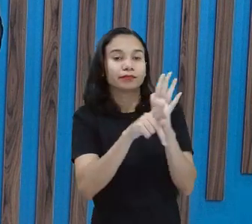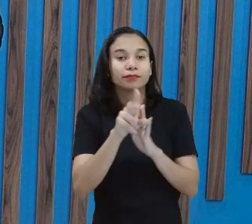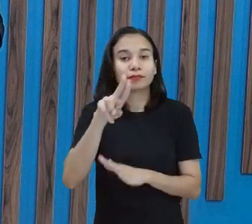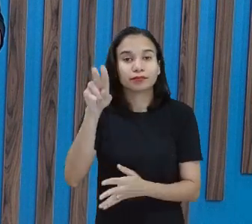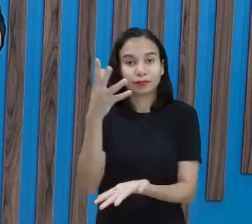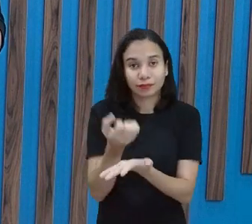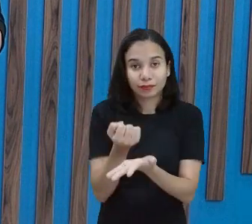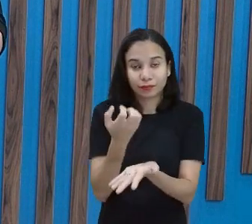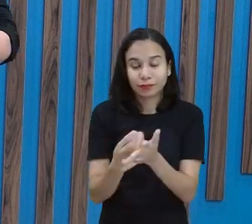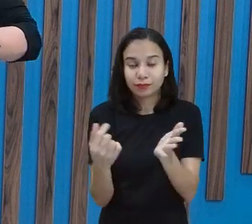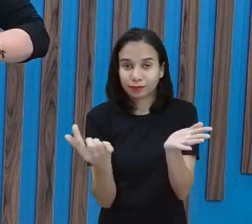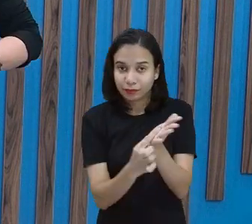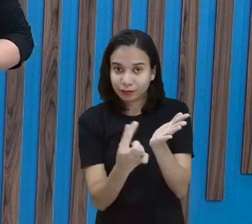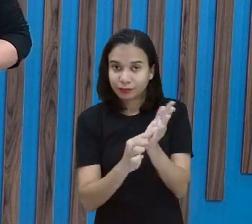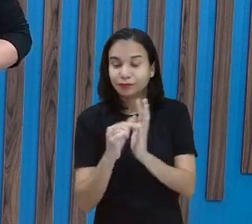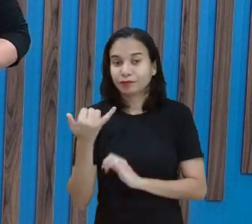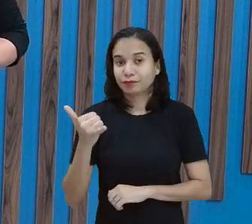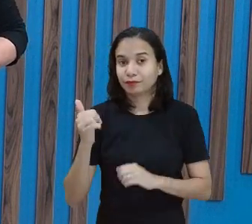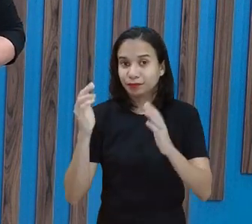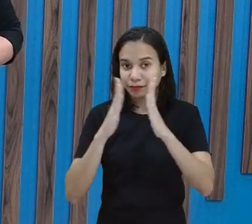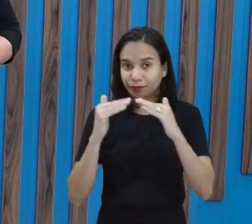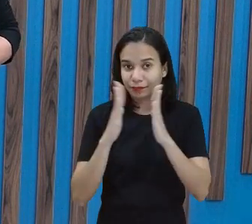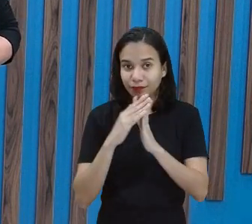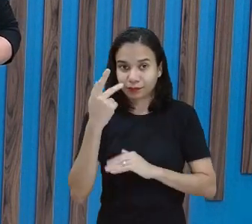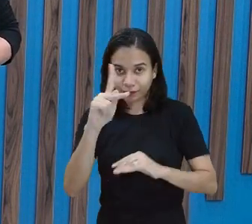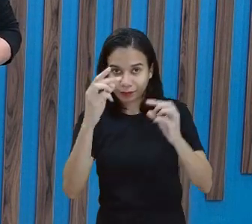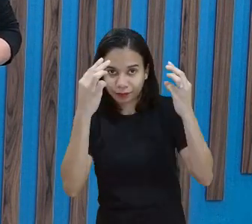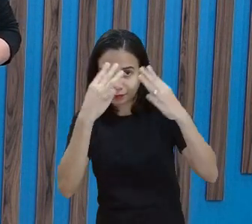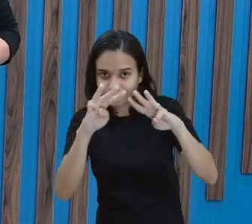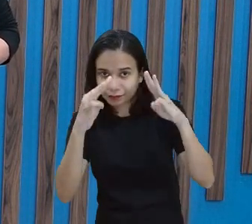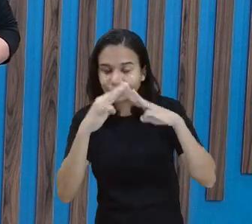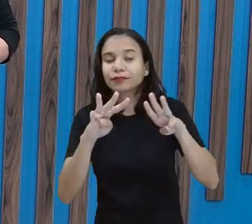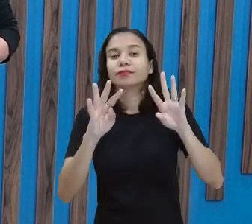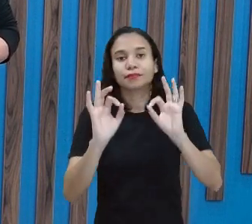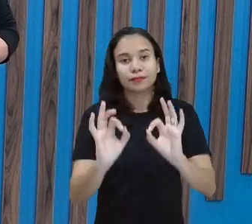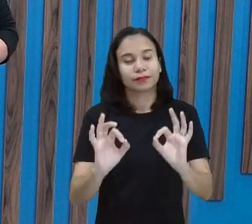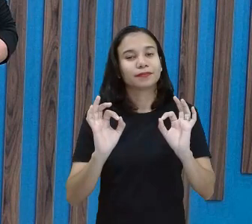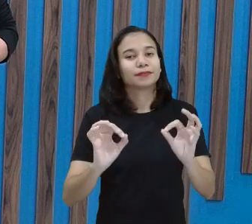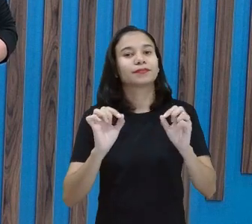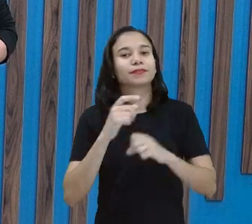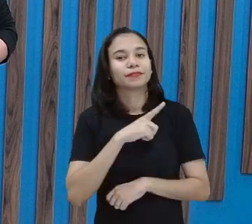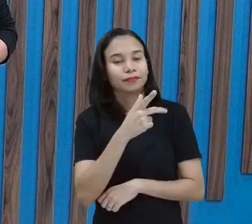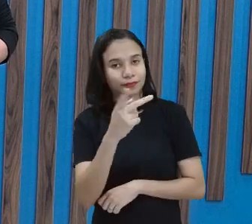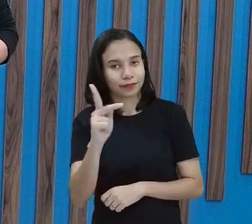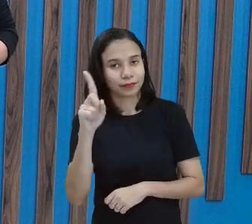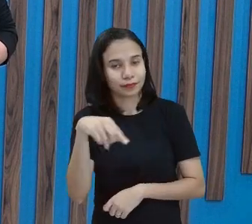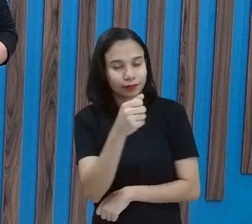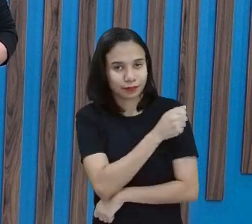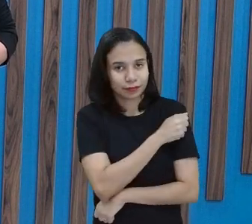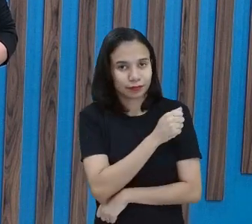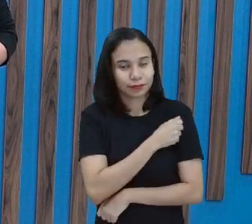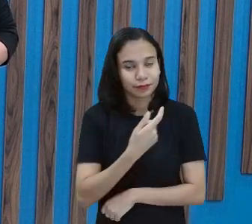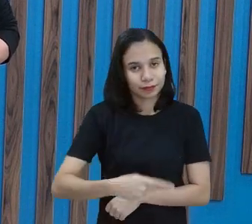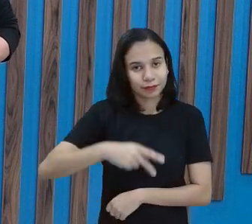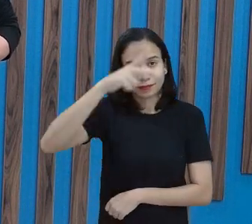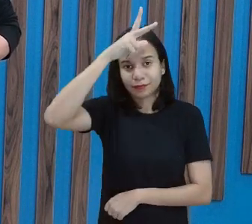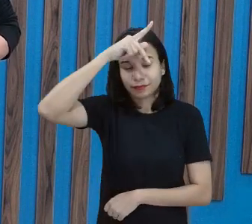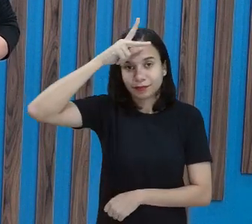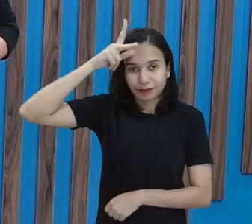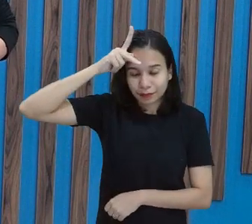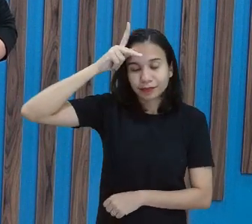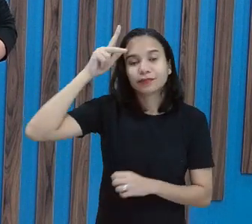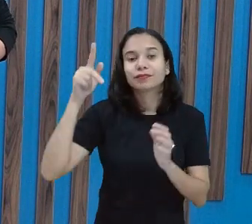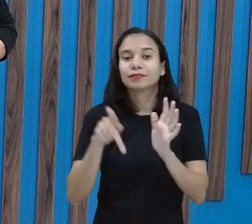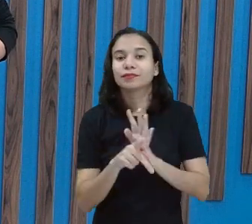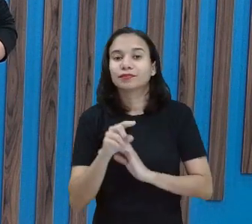Baixa o aplicativo no celular. Vai pedir a sua matrícula, tá bom? Você, estudante da rede